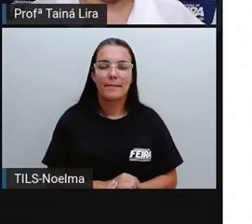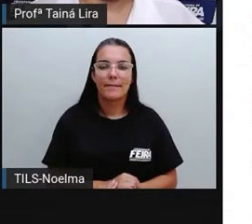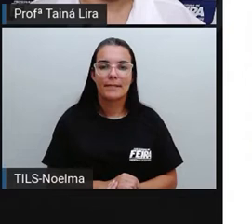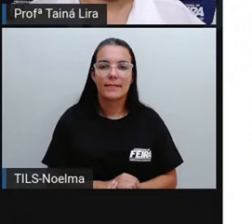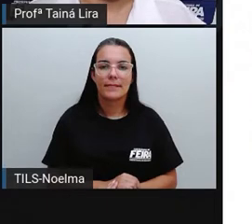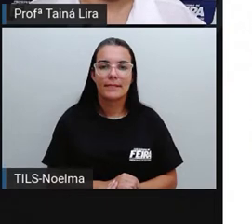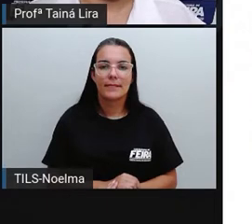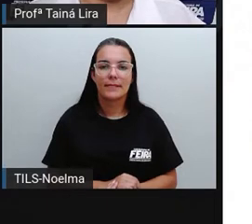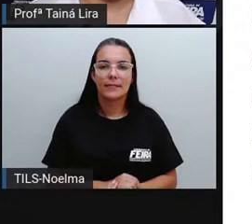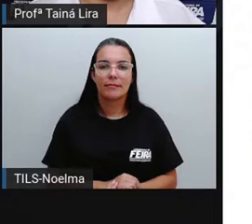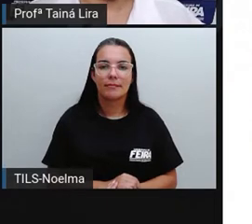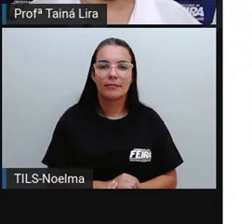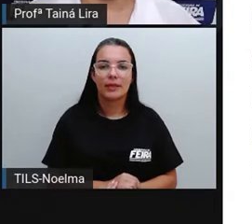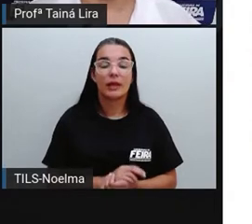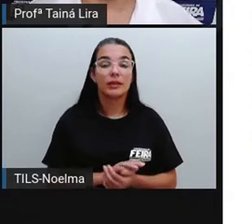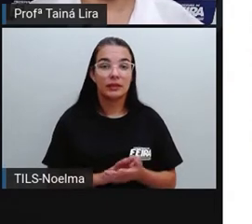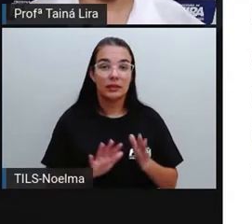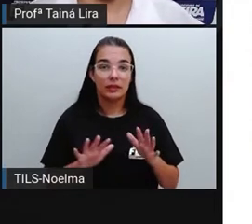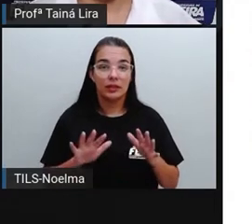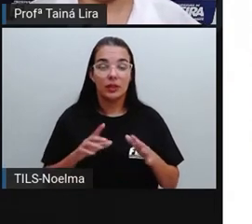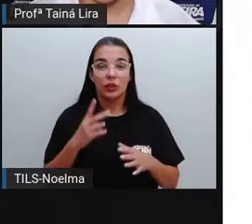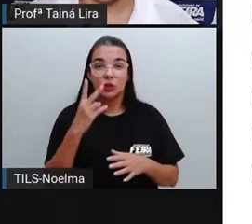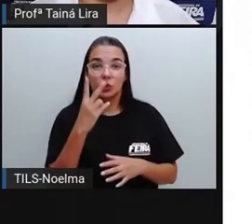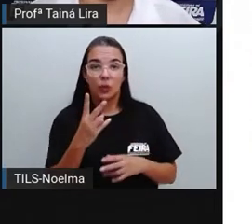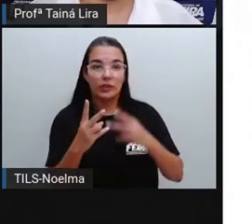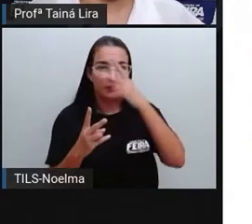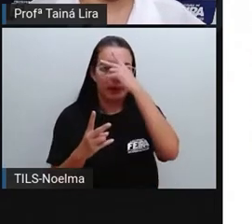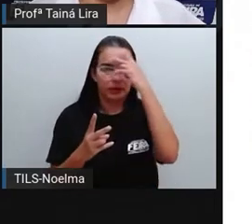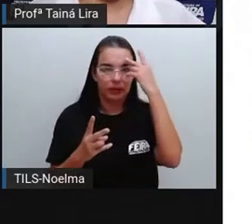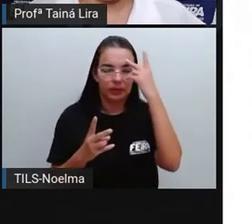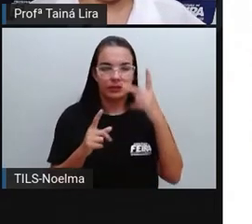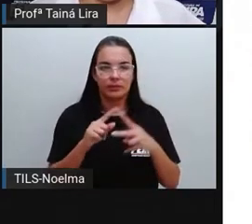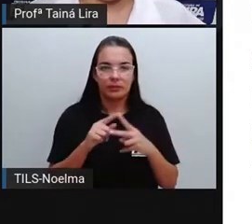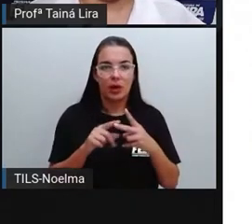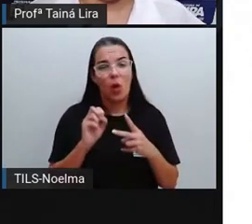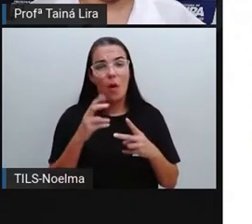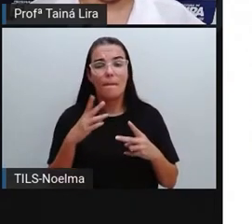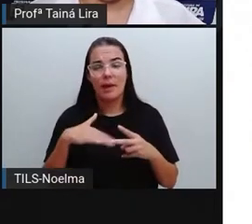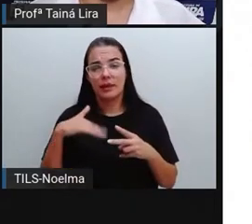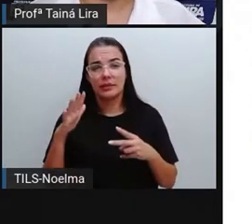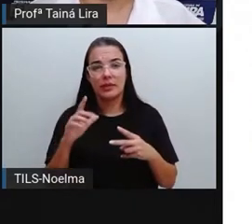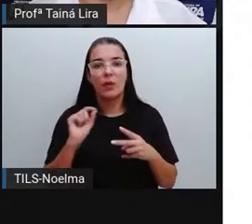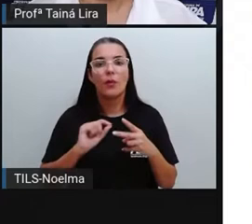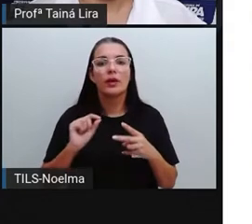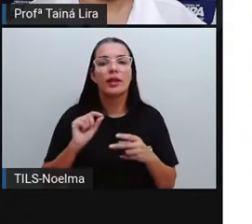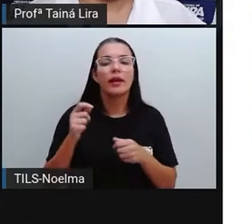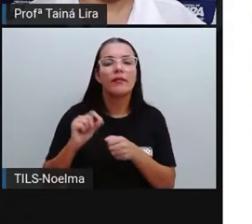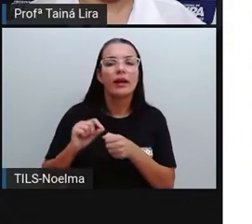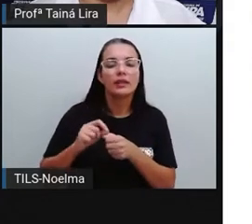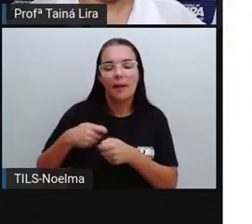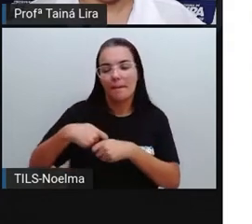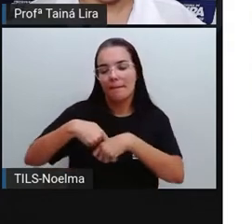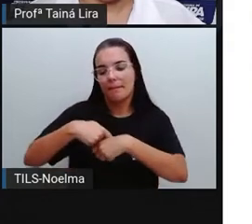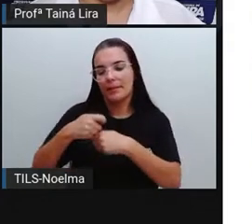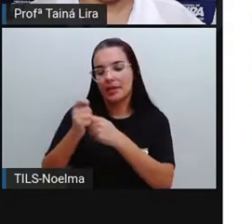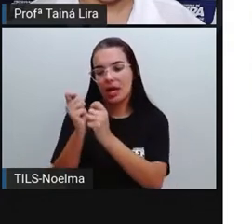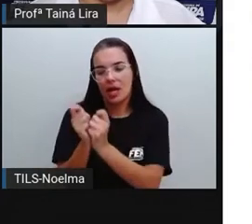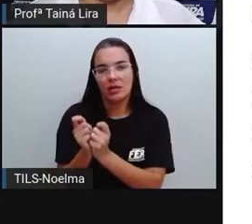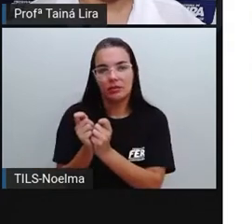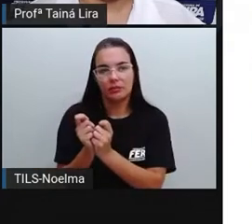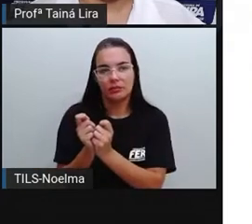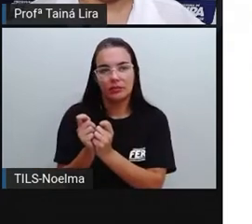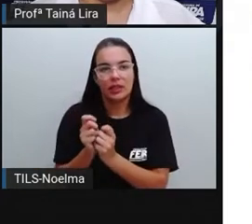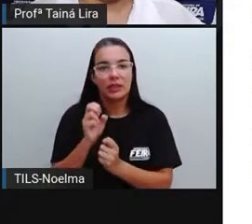Então, ó, jogadores, dois ou mais, material, baralho. Se o jogo for em